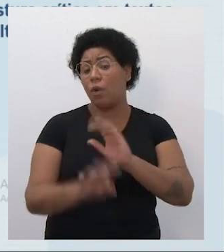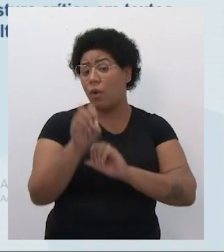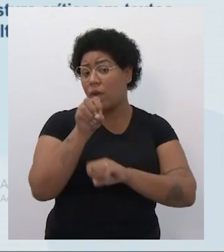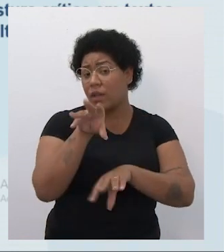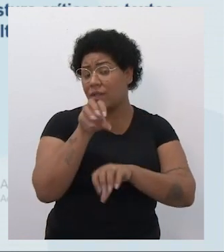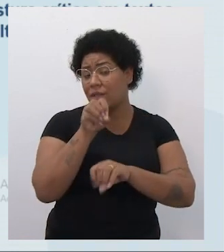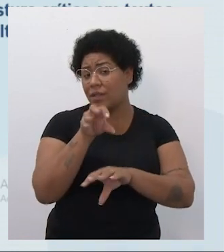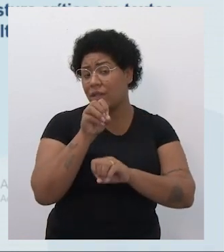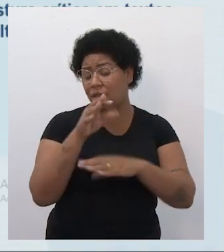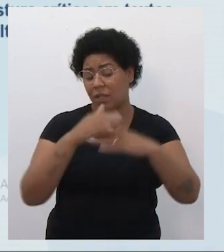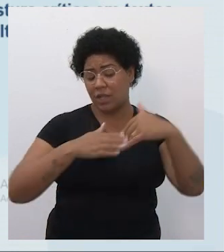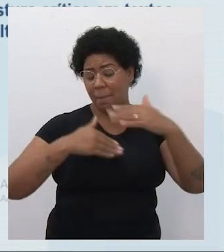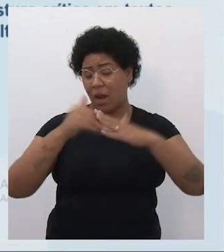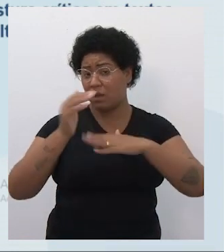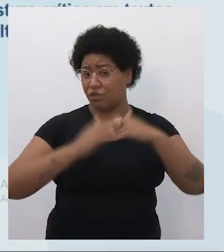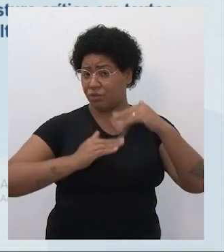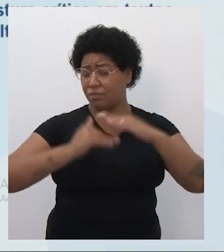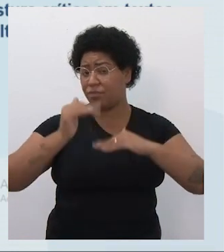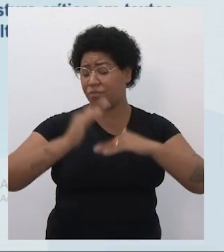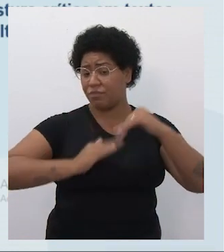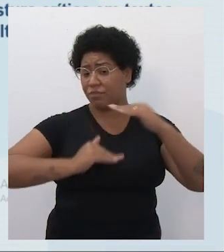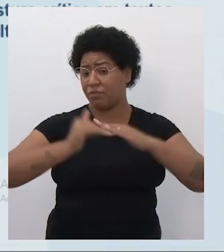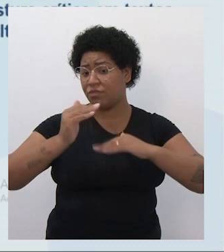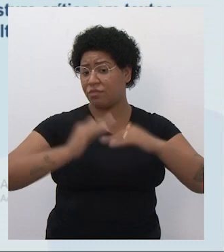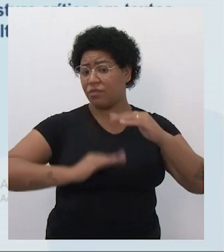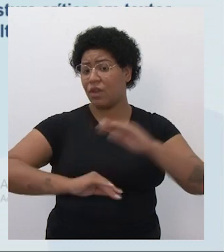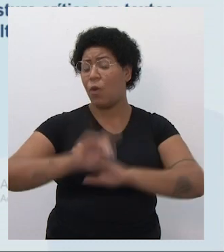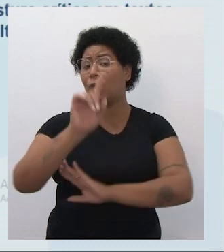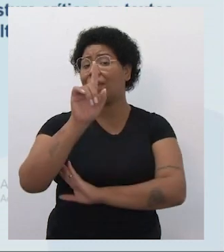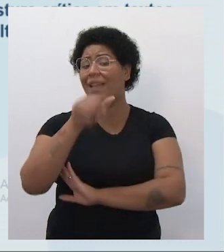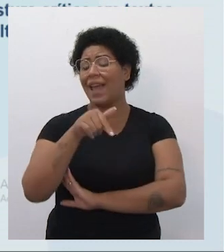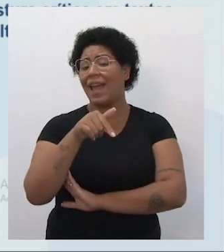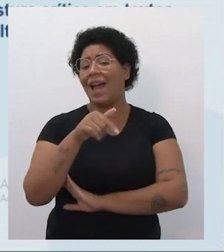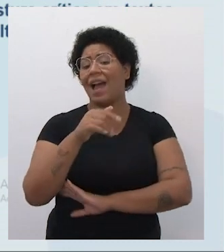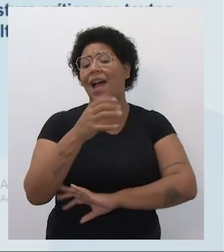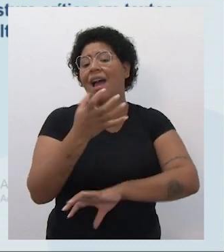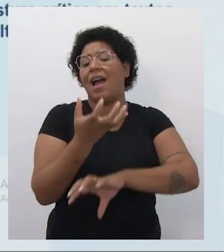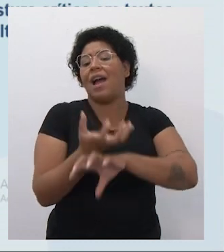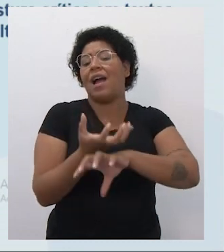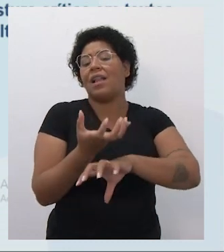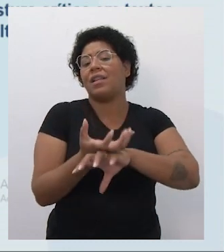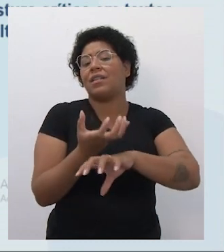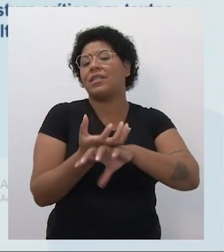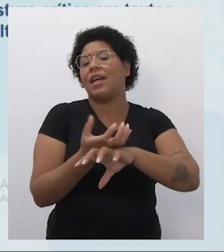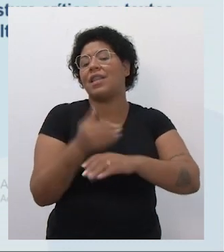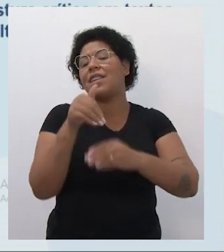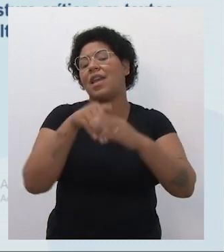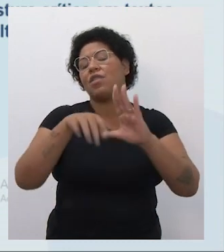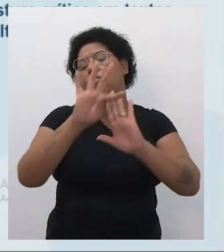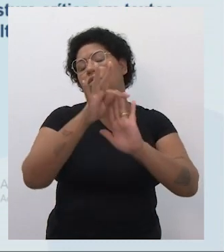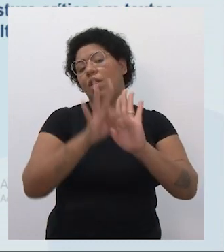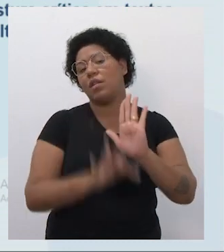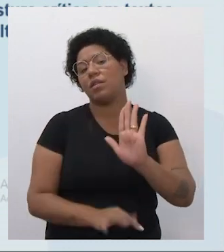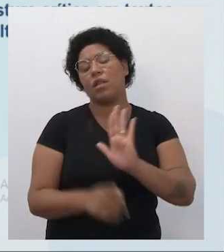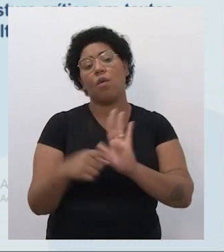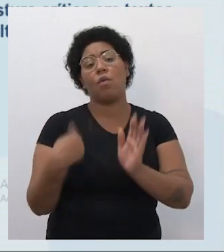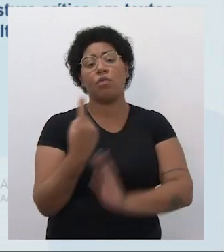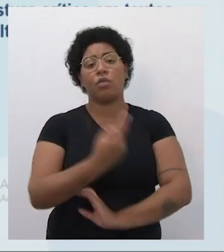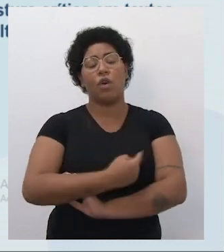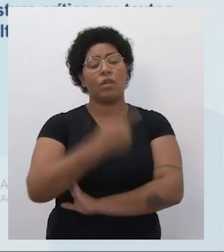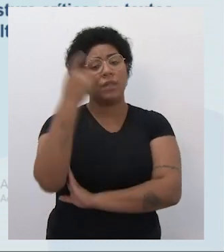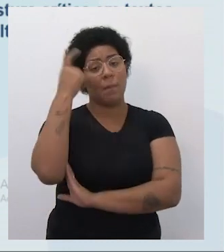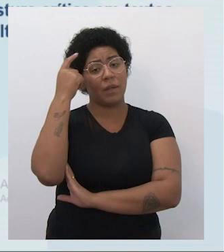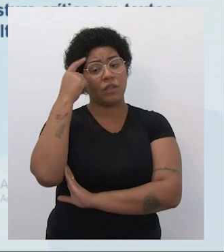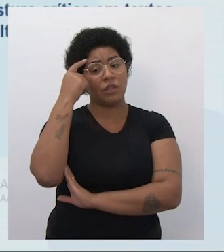diferentes práticas de linguagem, elas envolvem a interdisciplinaridade, a intertextualidade. Imaginemos aqui que estamos